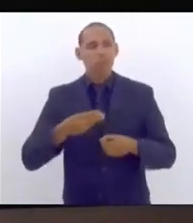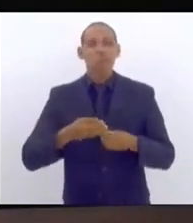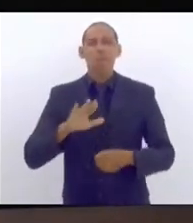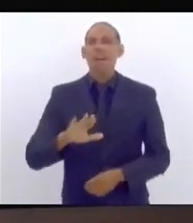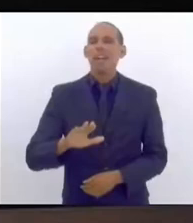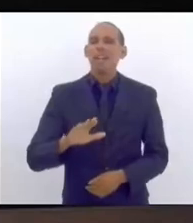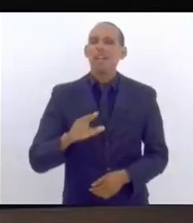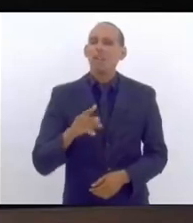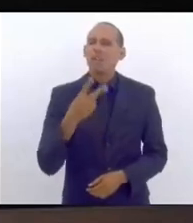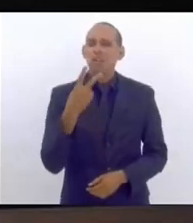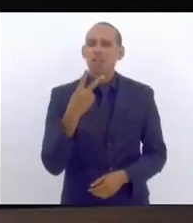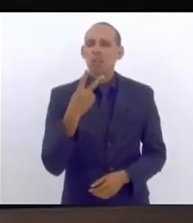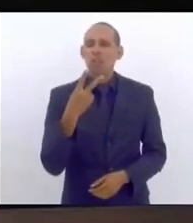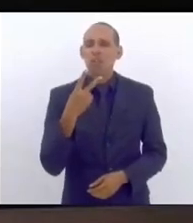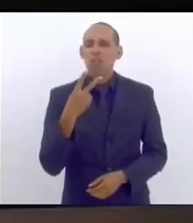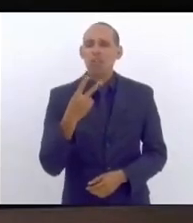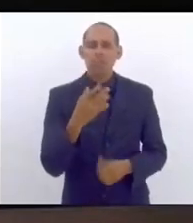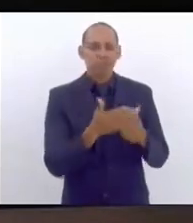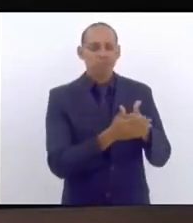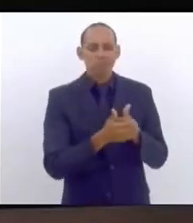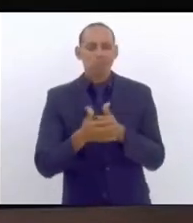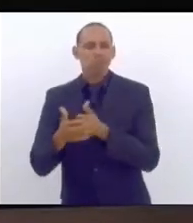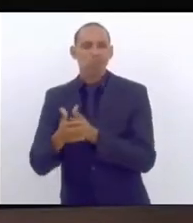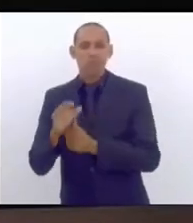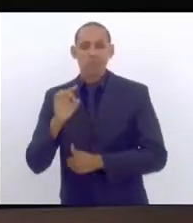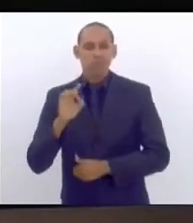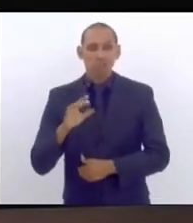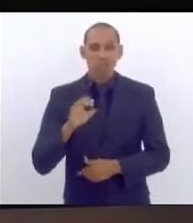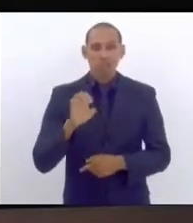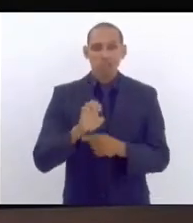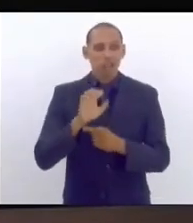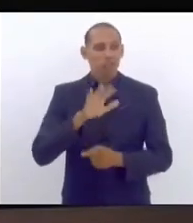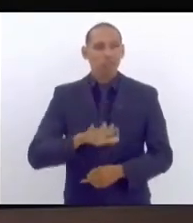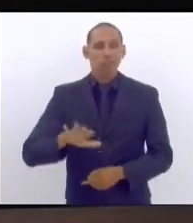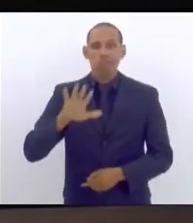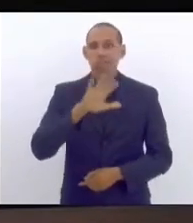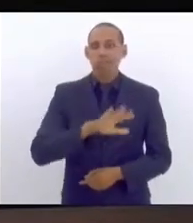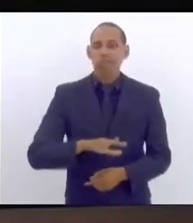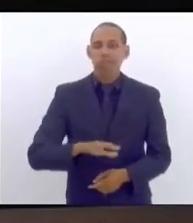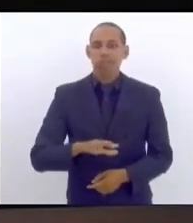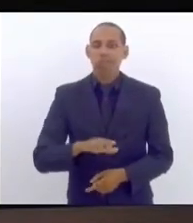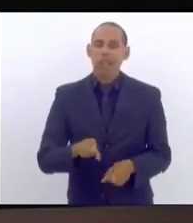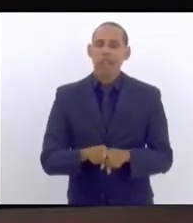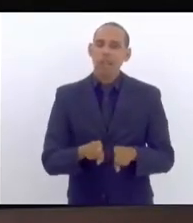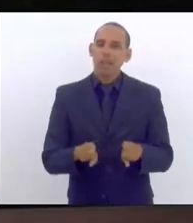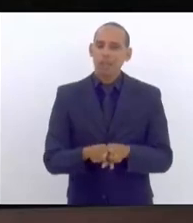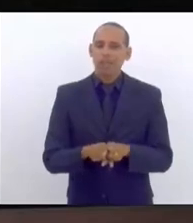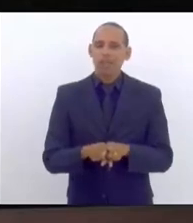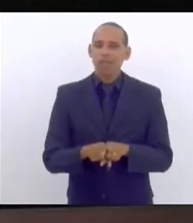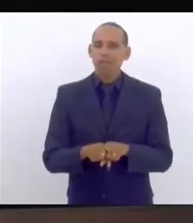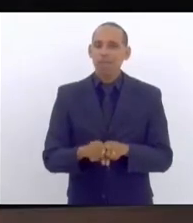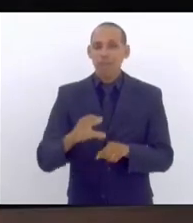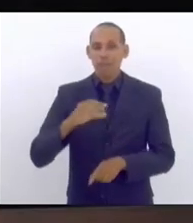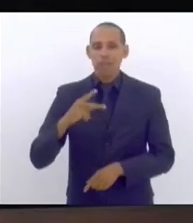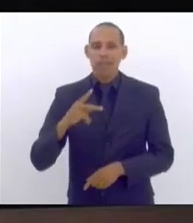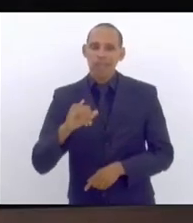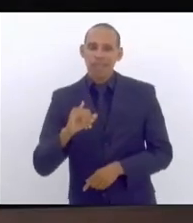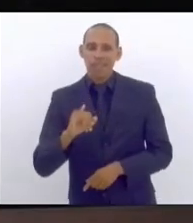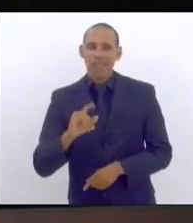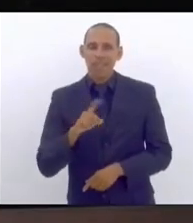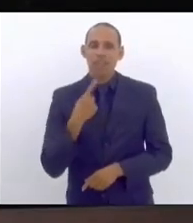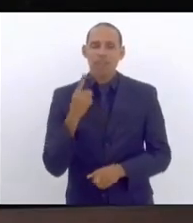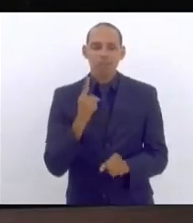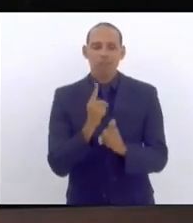apenas 2 abrigos em todo o estado do Rio de Janeiro. E também, nesta CPI, também verificamos,